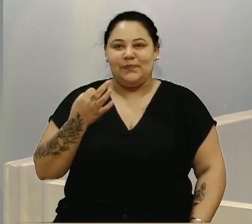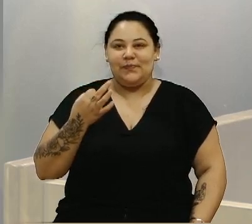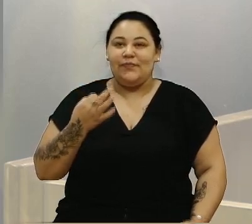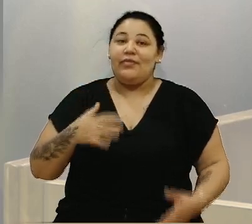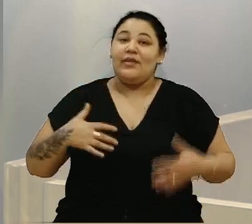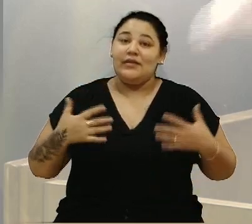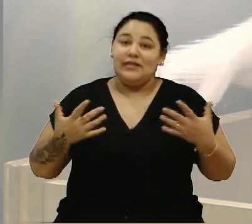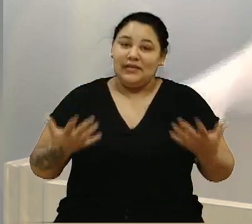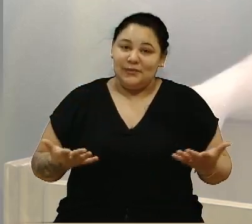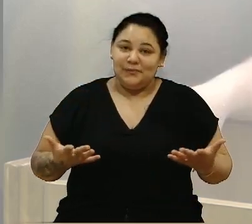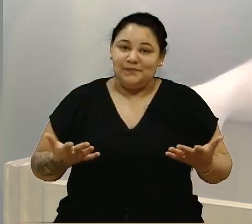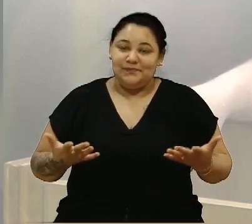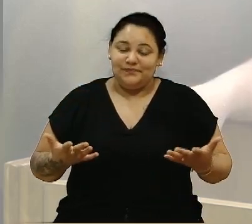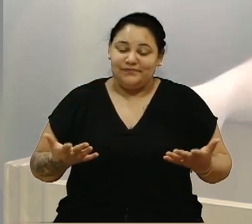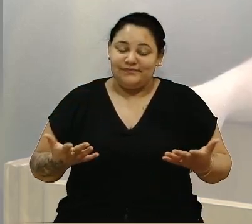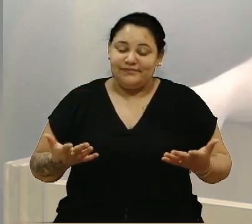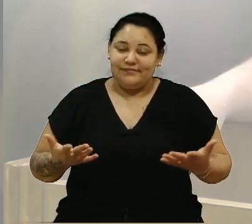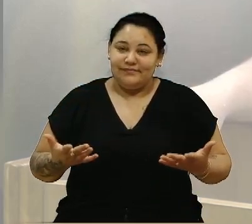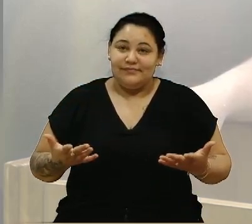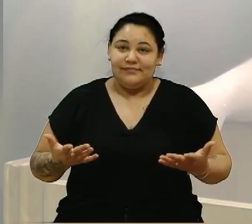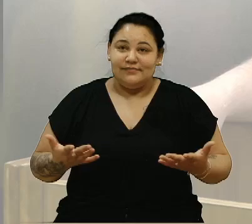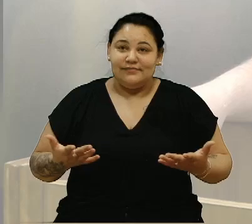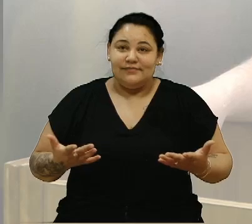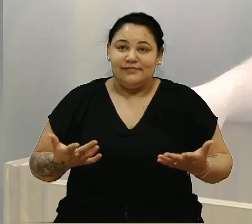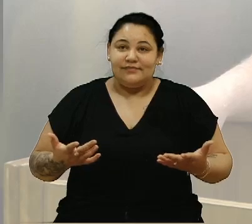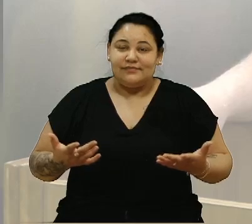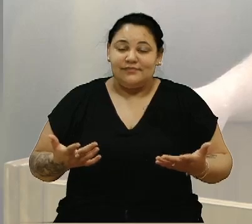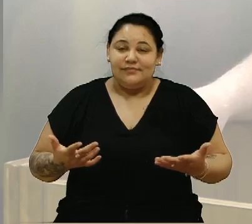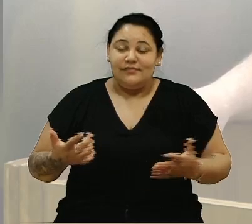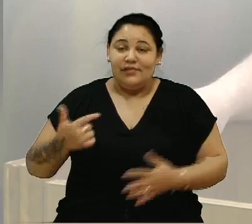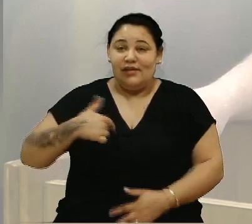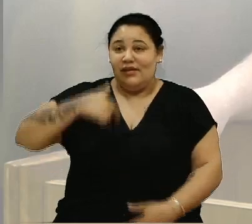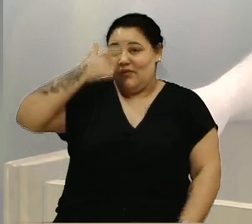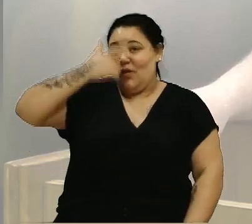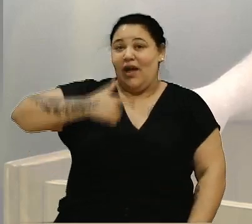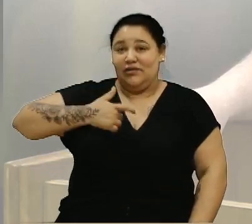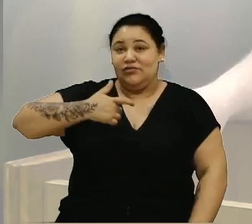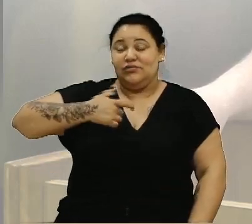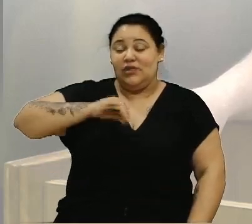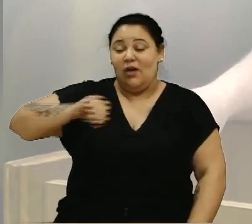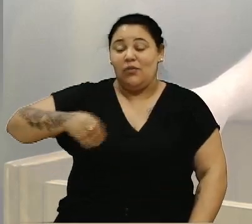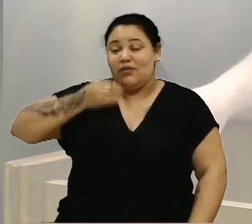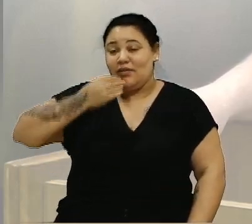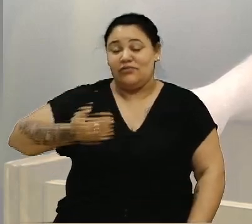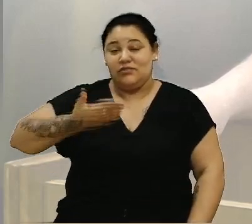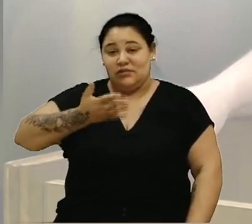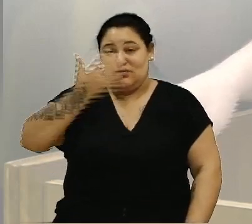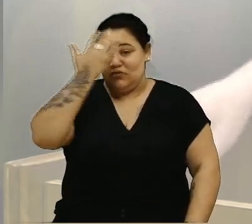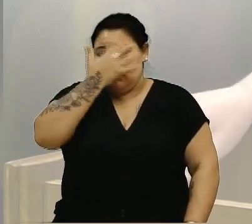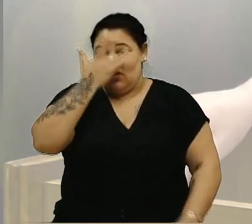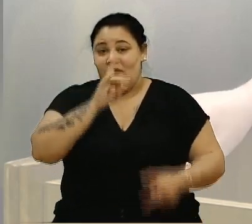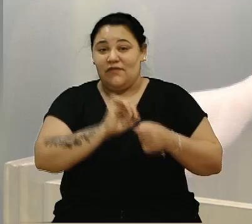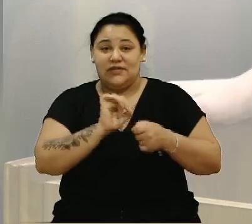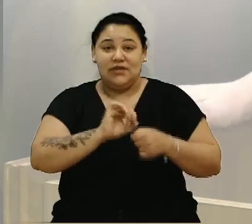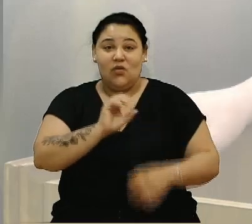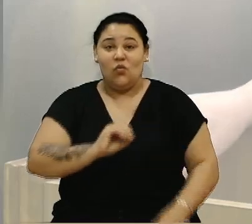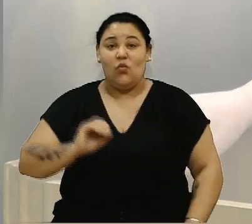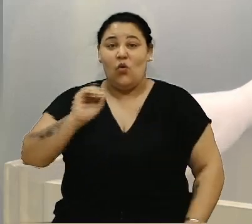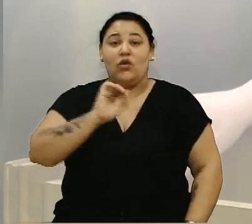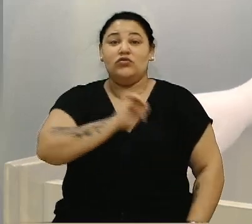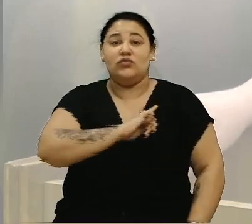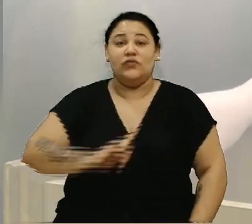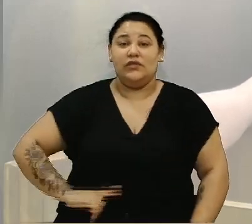Então, eu acho que a chance que a população deu democraticamente para o prefeito Adiló fazer um grande governo no seu